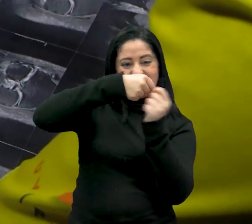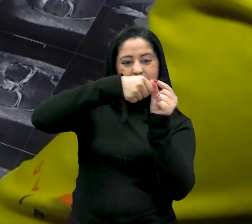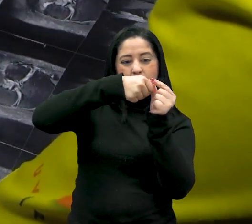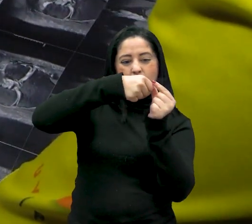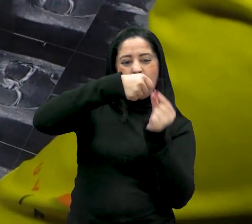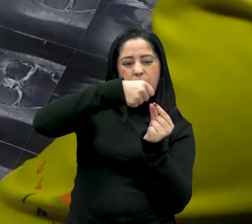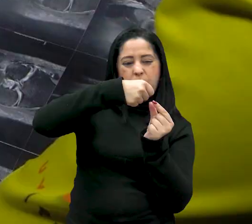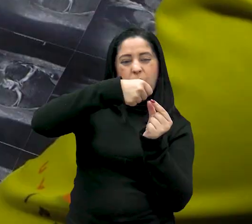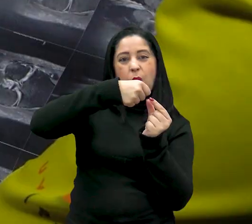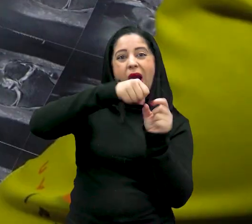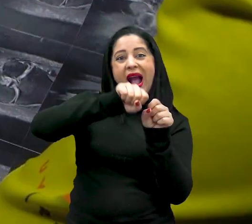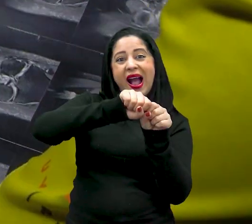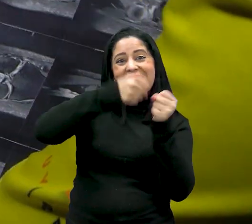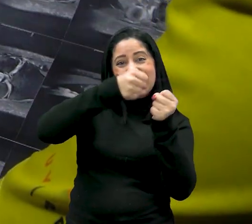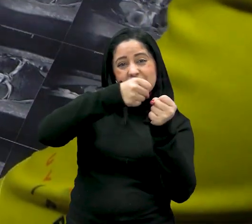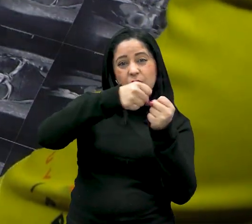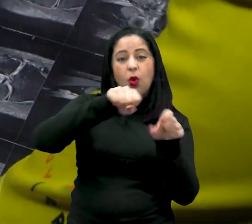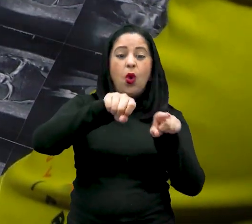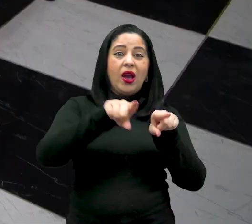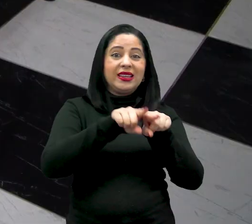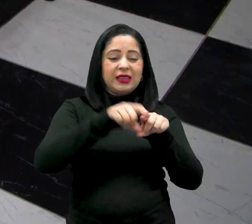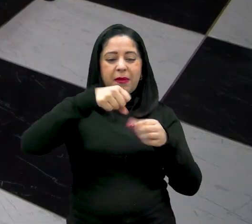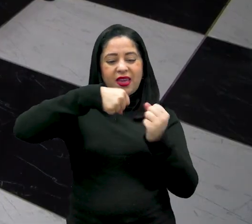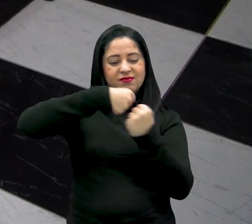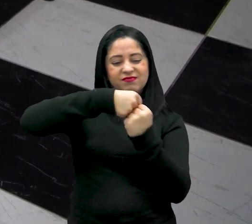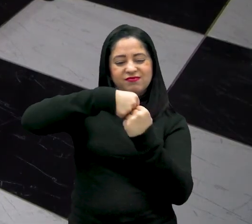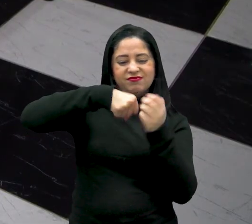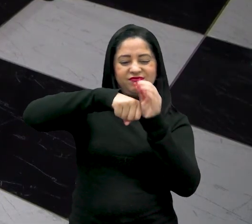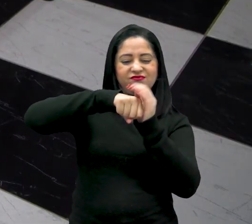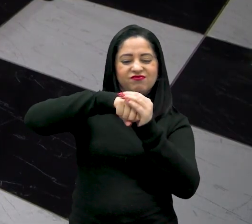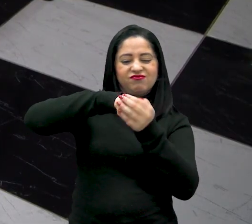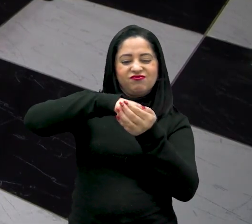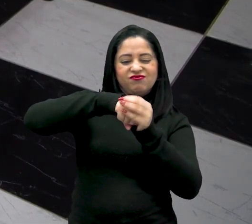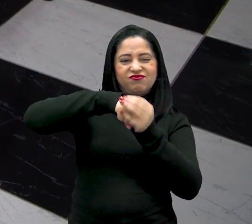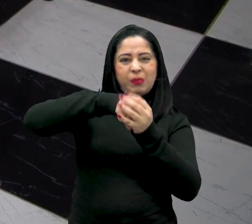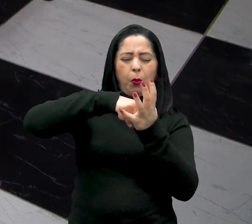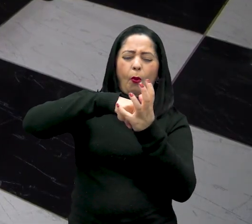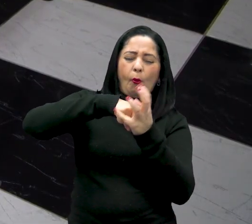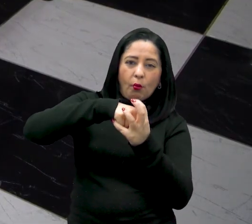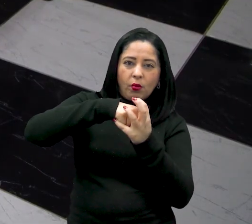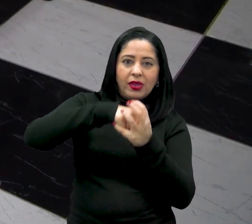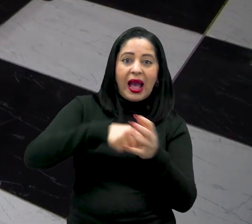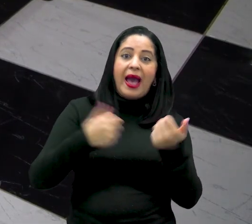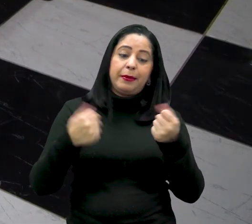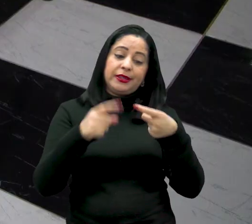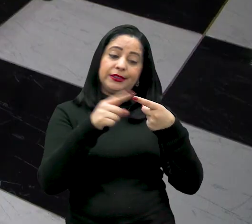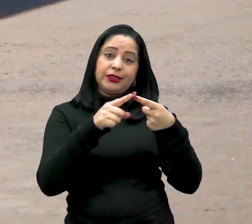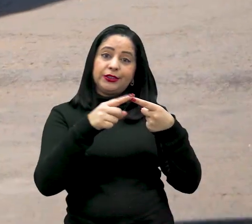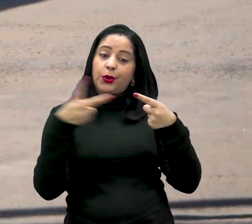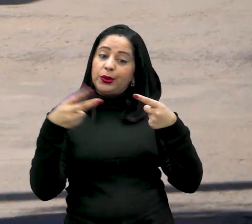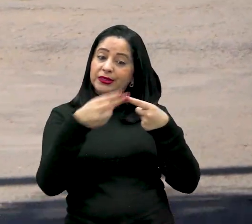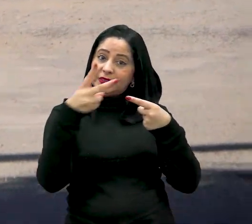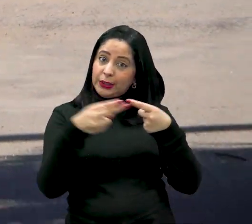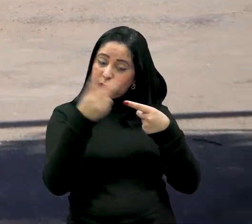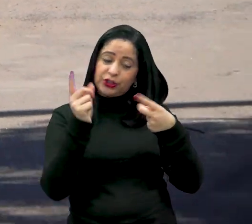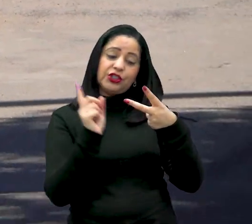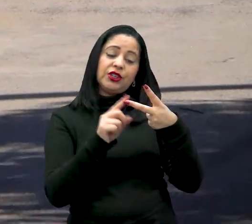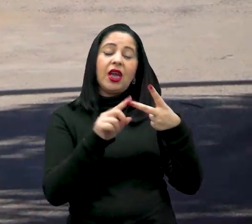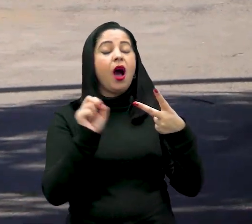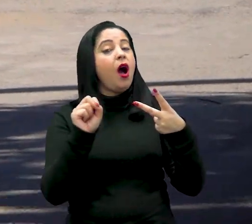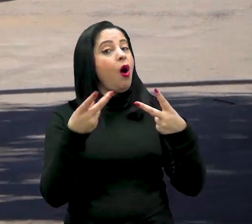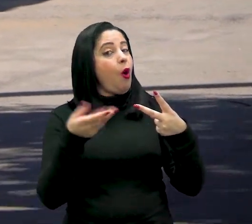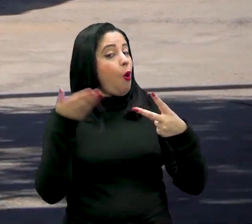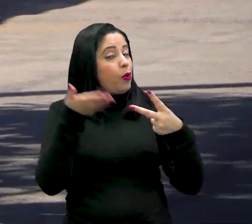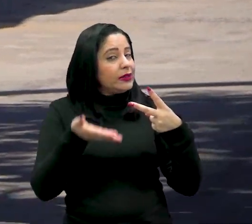desgaste da cartilagem do joelho esquerdo. Aí o Wagner teve 2 opções: cirurgia ou um